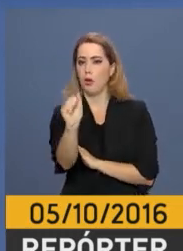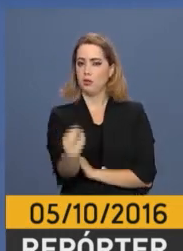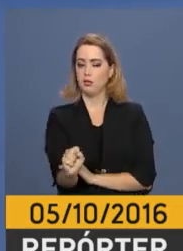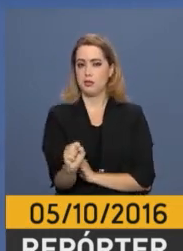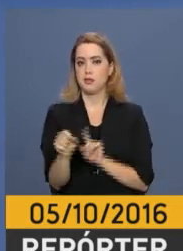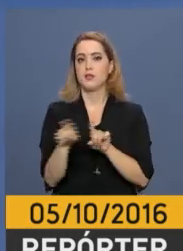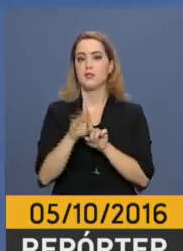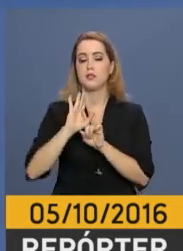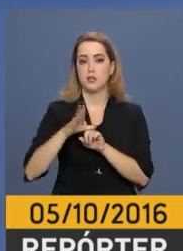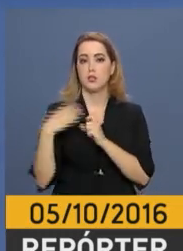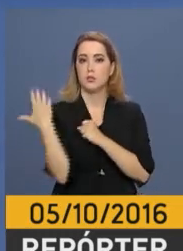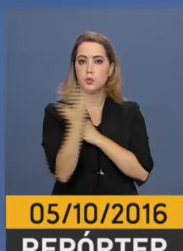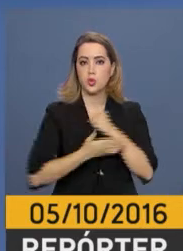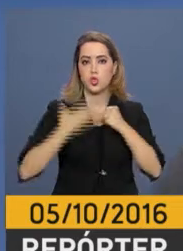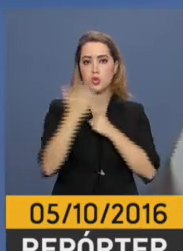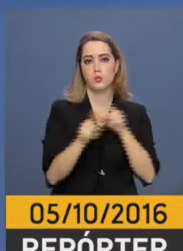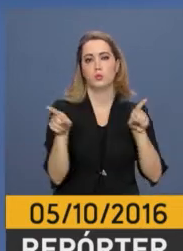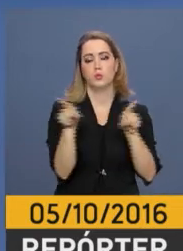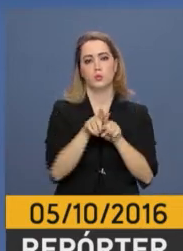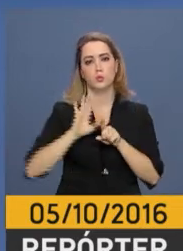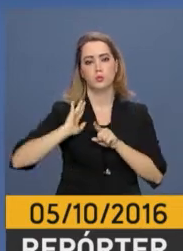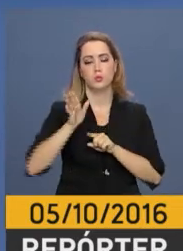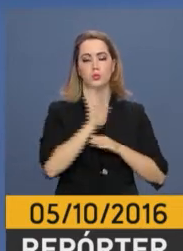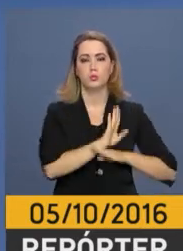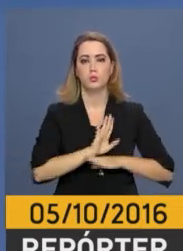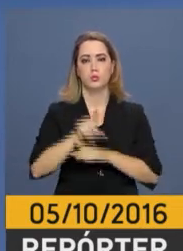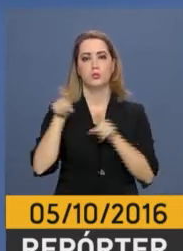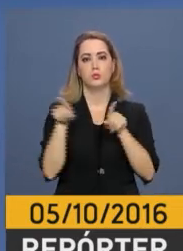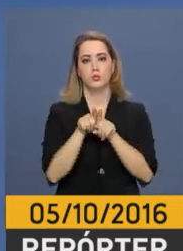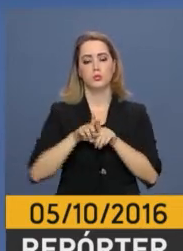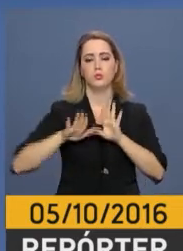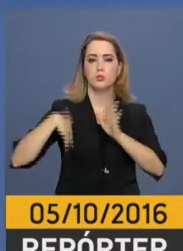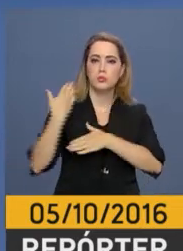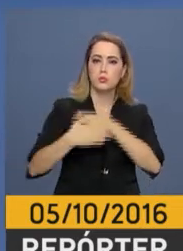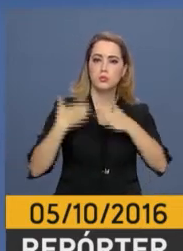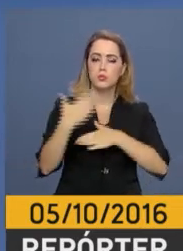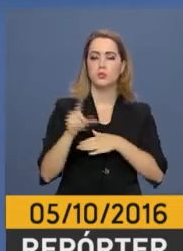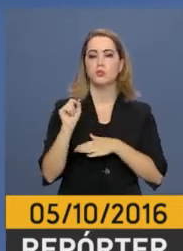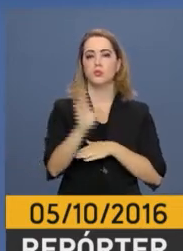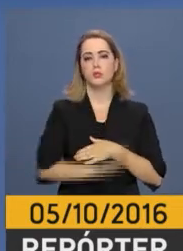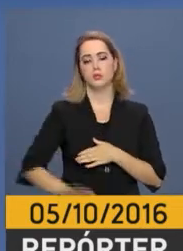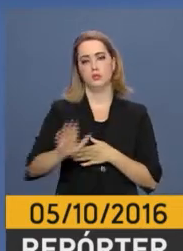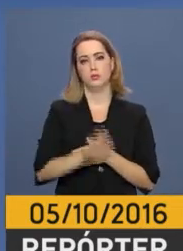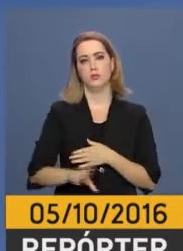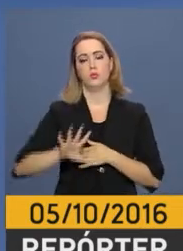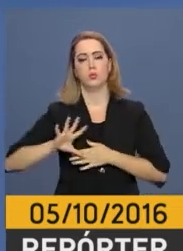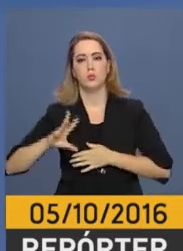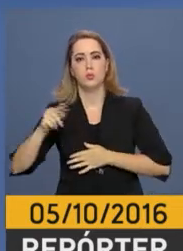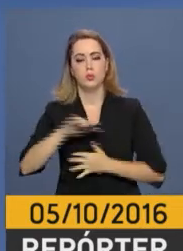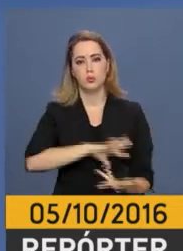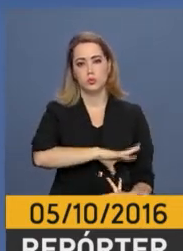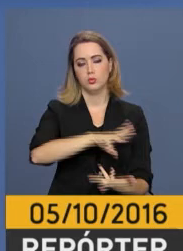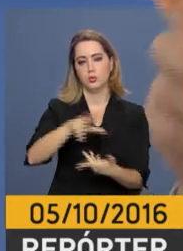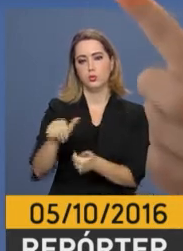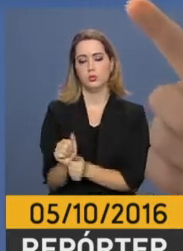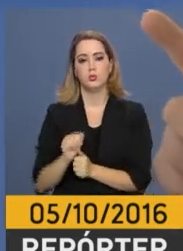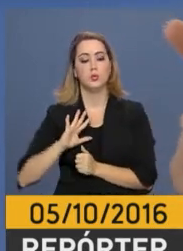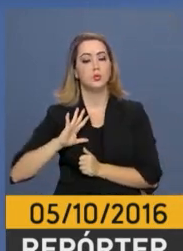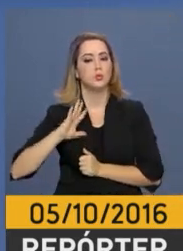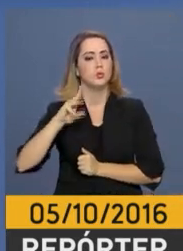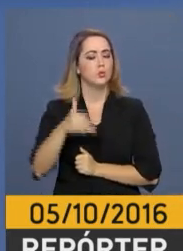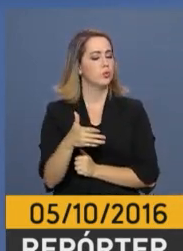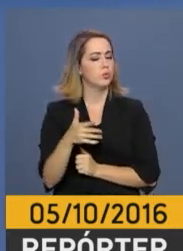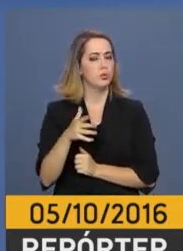pra pra os parâmetros de desenvolvimento infantil em todo o mundo todas as cadernetas de